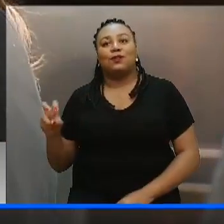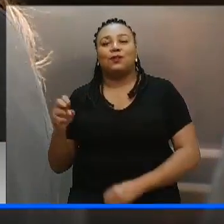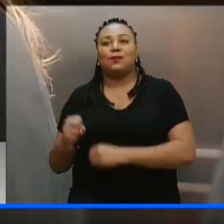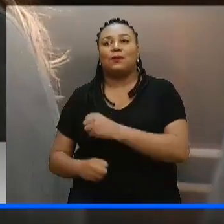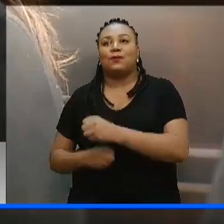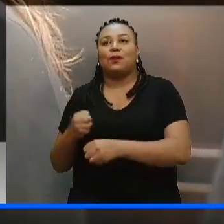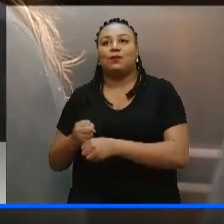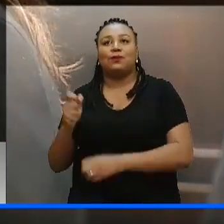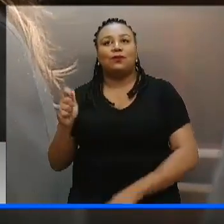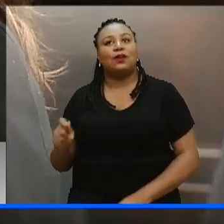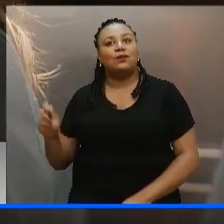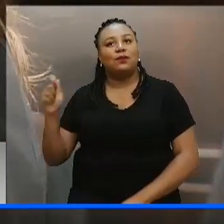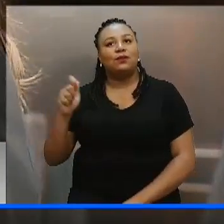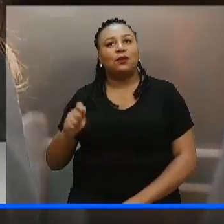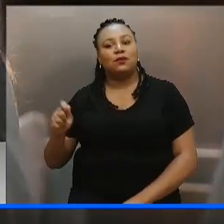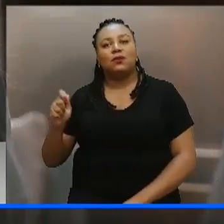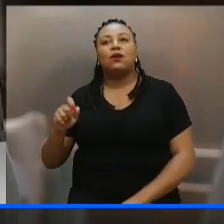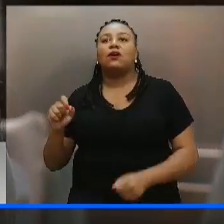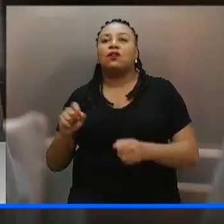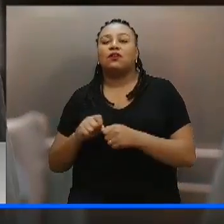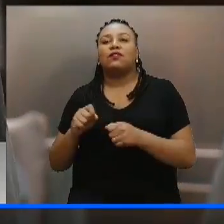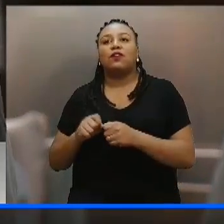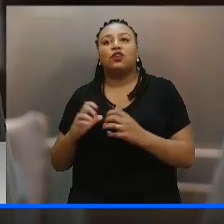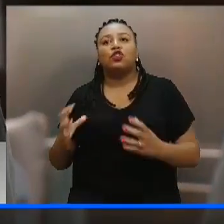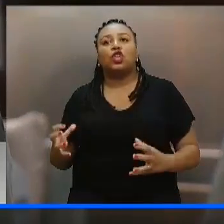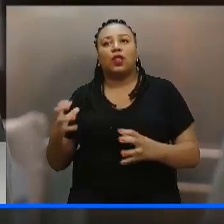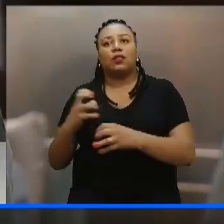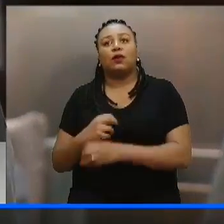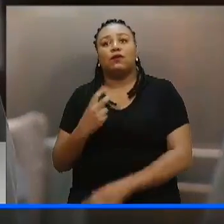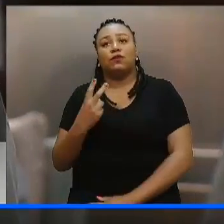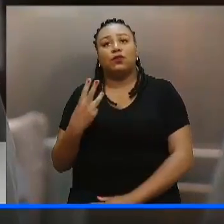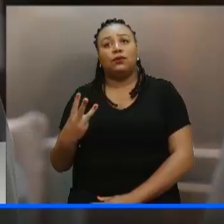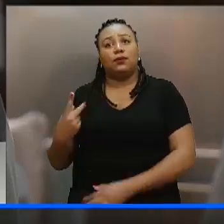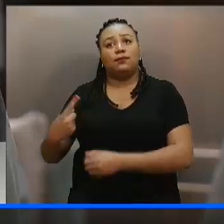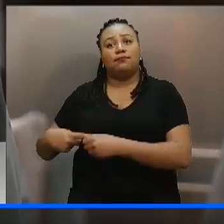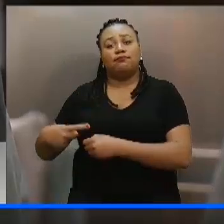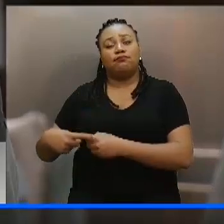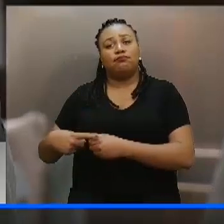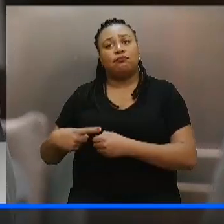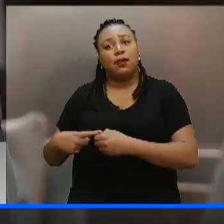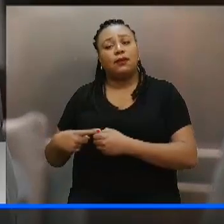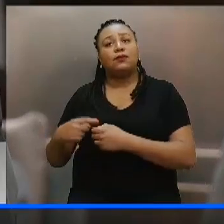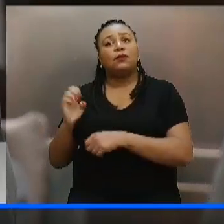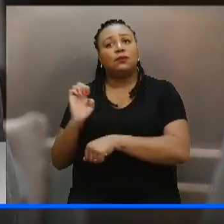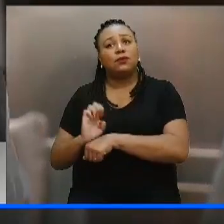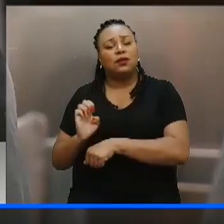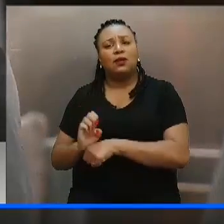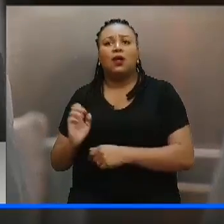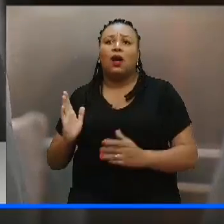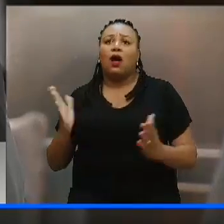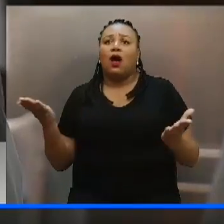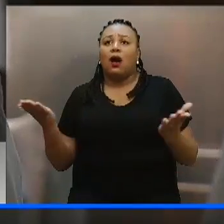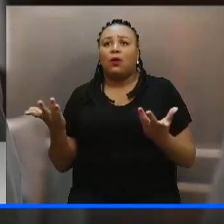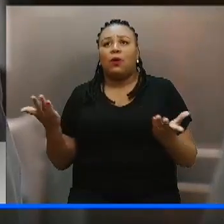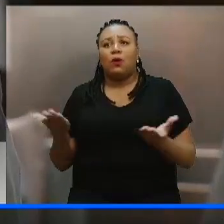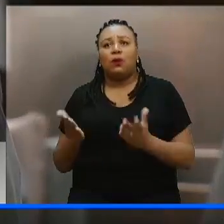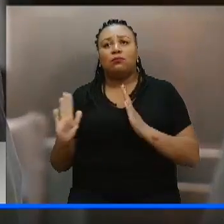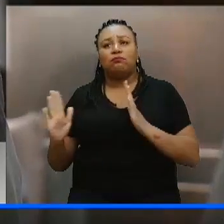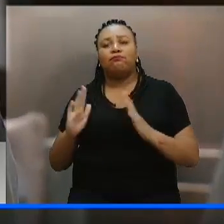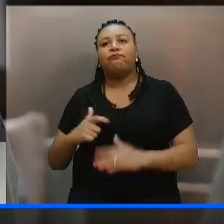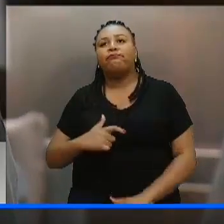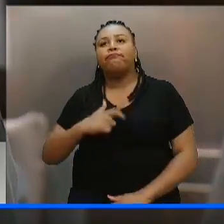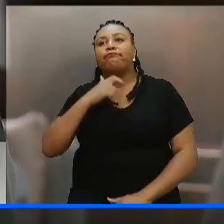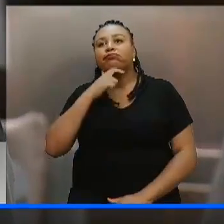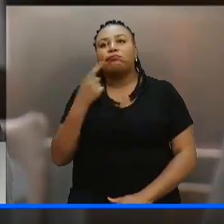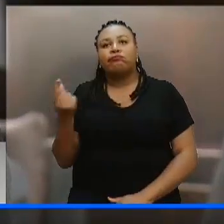dessa associação que congrega 23 municípios do nosso estado nós atravessamos um período de crise econômica que